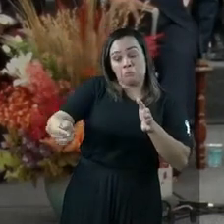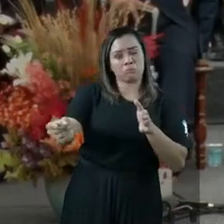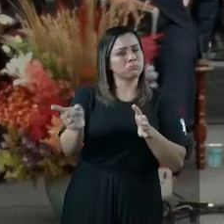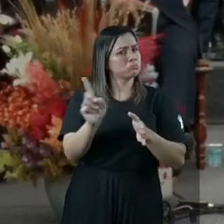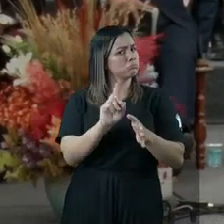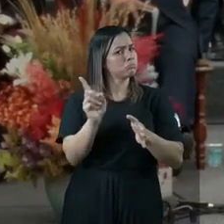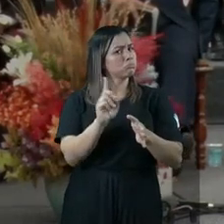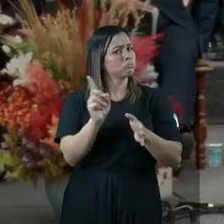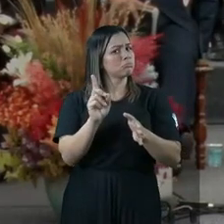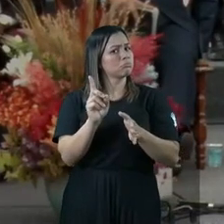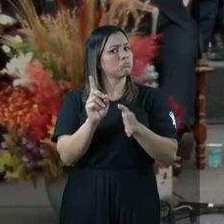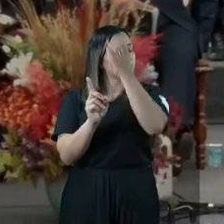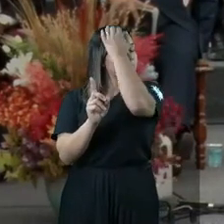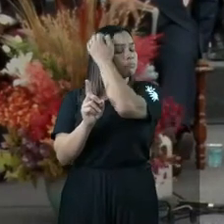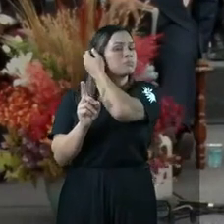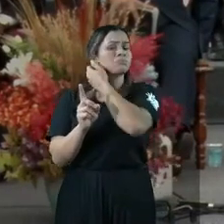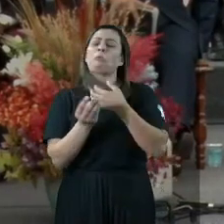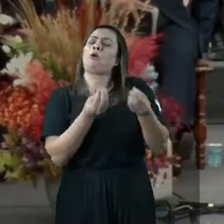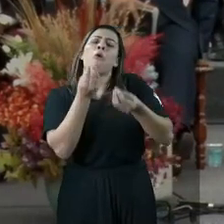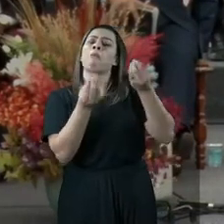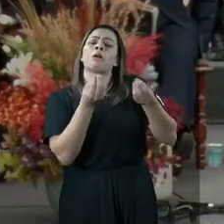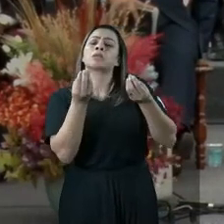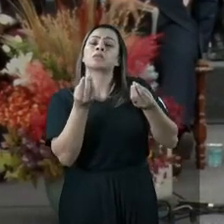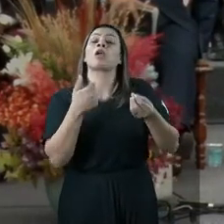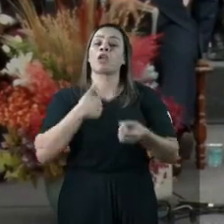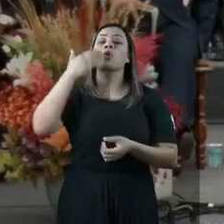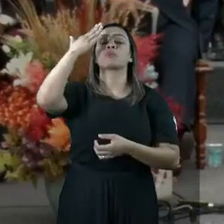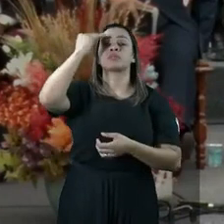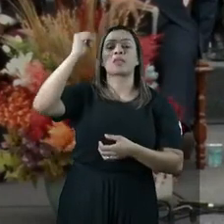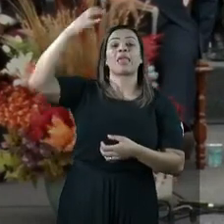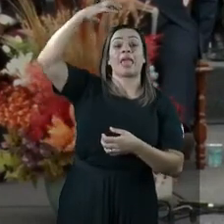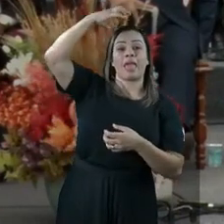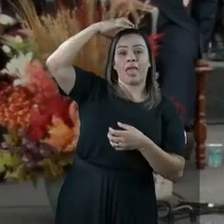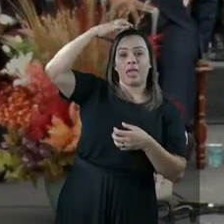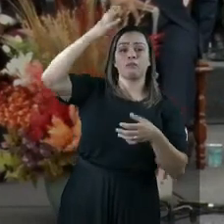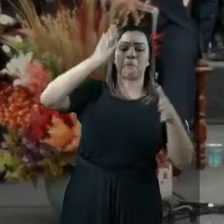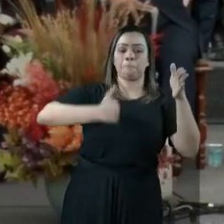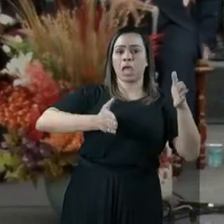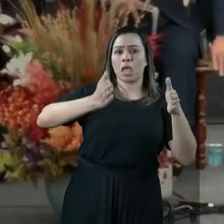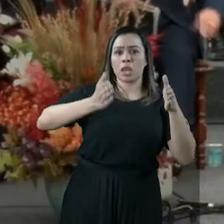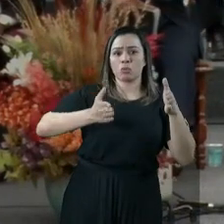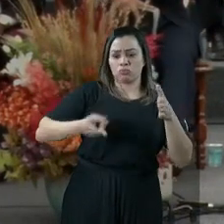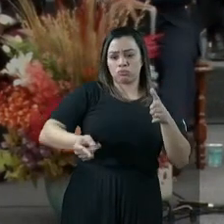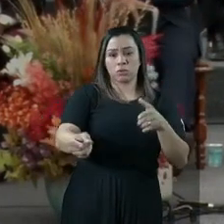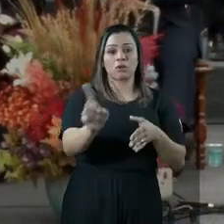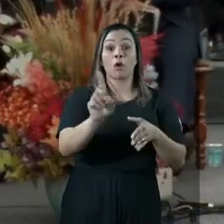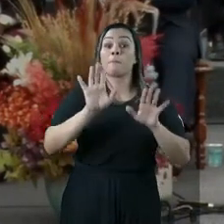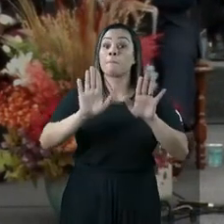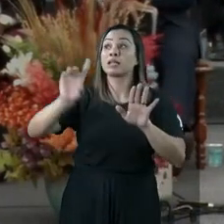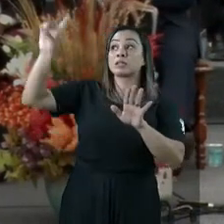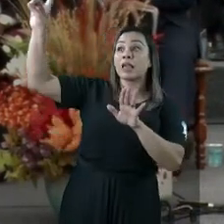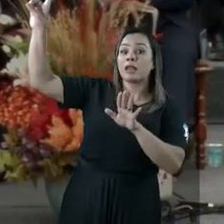Como assim, Davi? Os meus dias como rei estão contados, mas o reinado do Rei da Glória é para todos